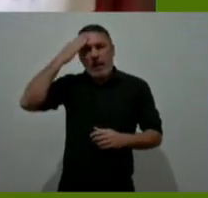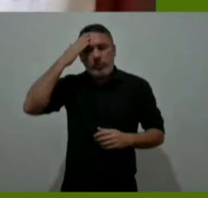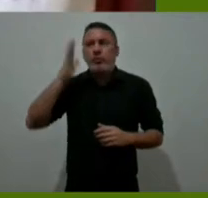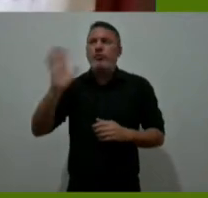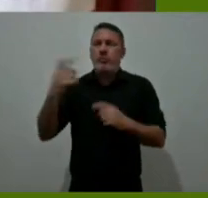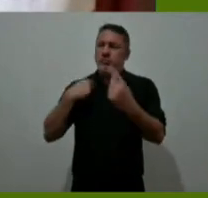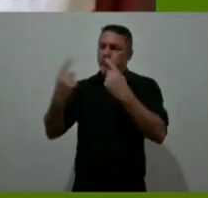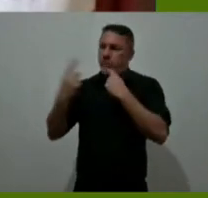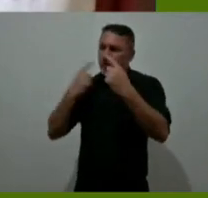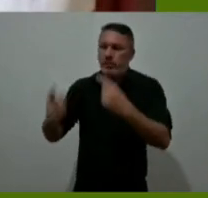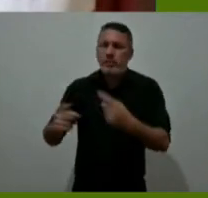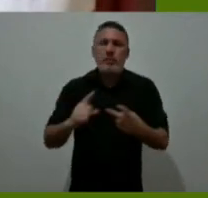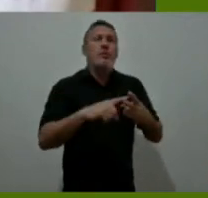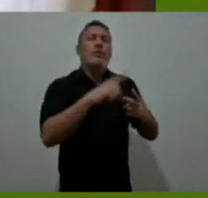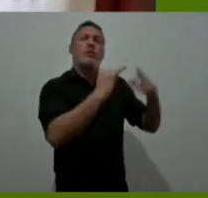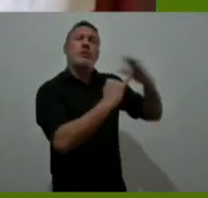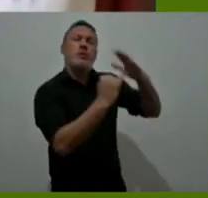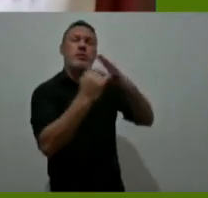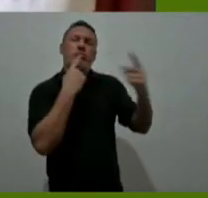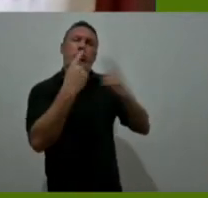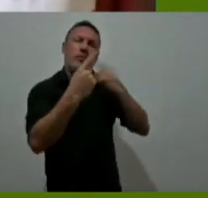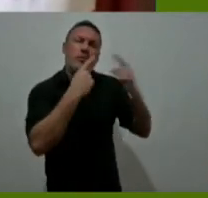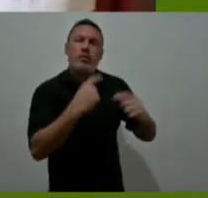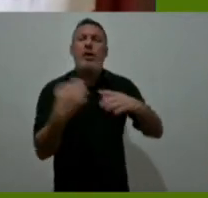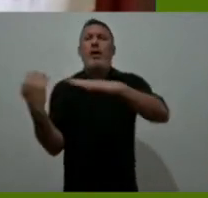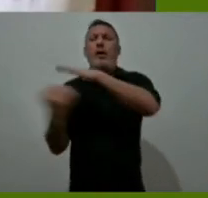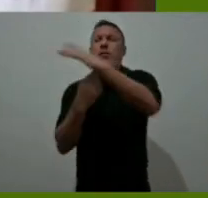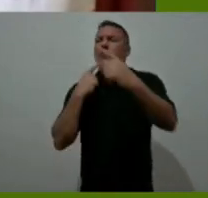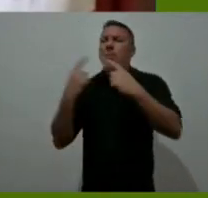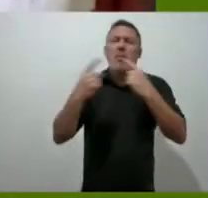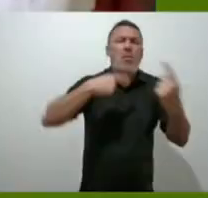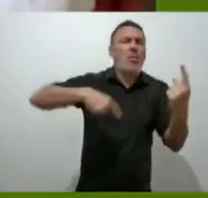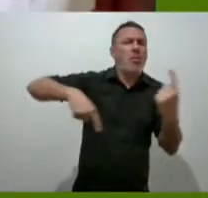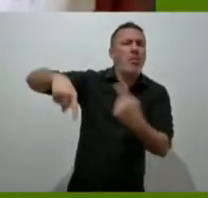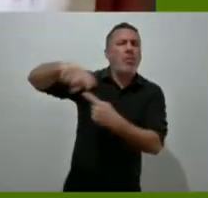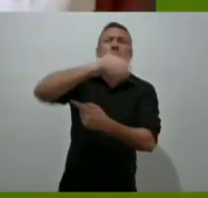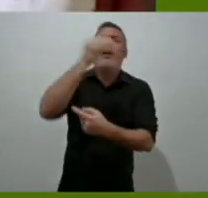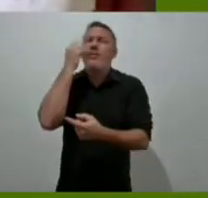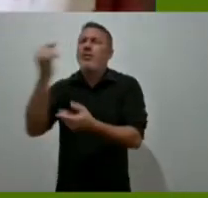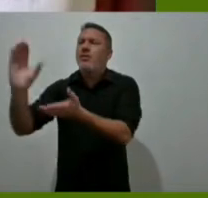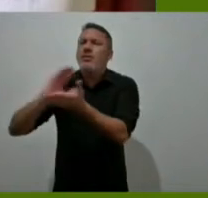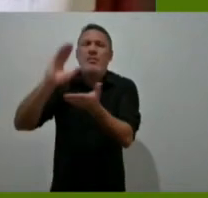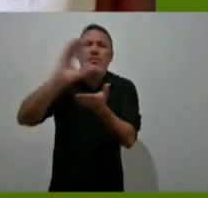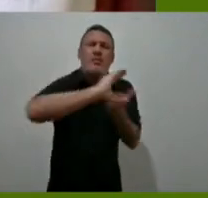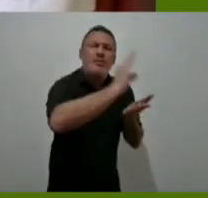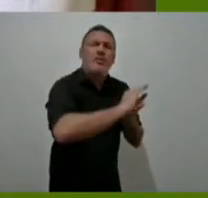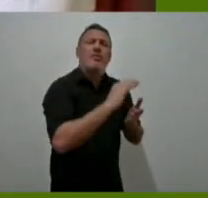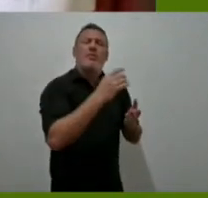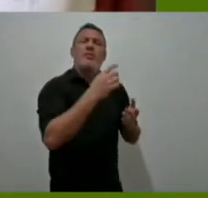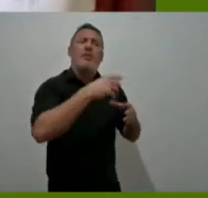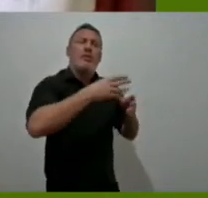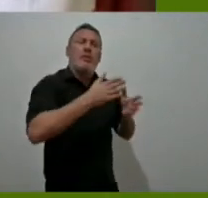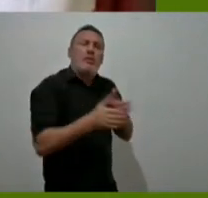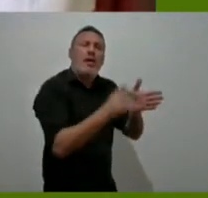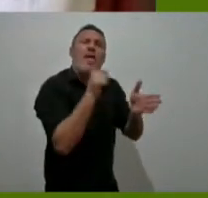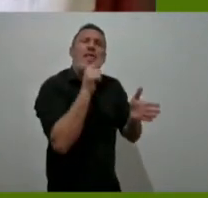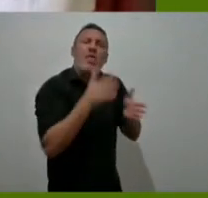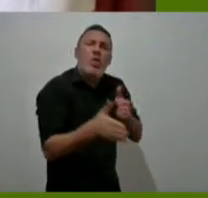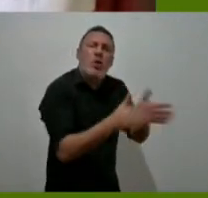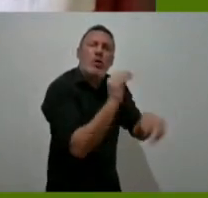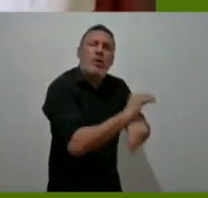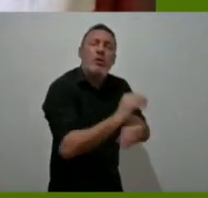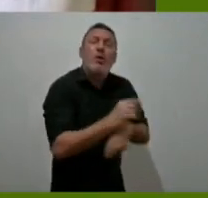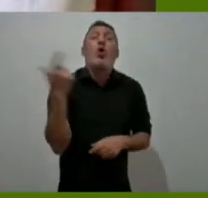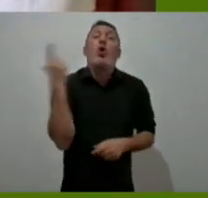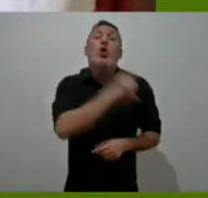aproximamos das empresas para a gente conseguir fundos para recuperação de nascentes. Sabe quanto nós conseguimos? Nenhuma,